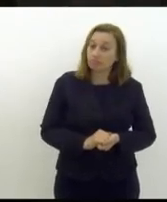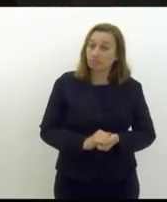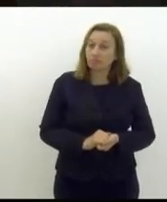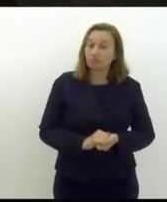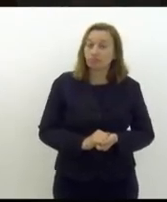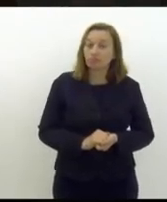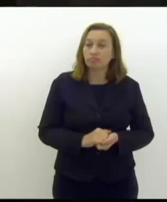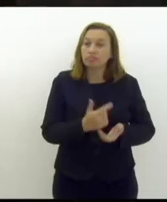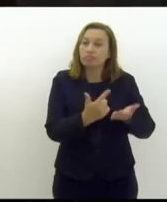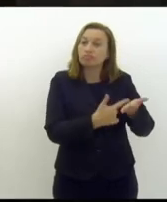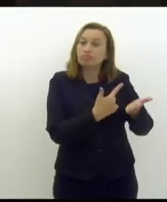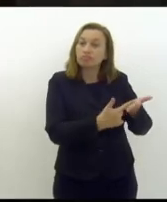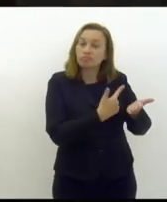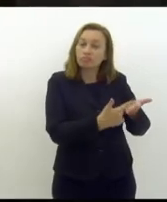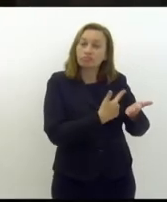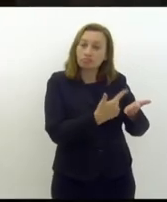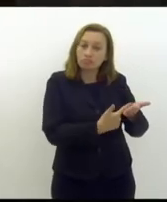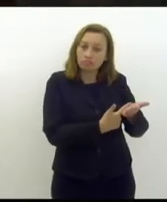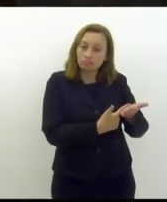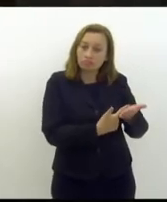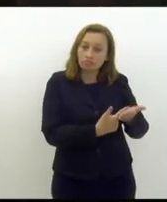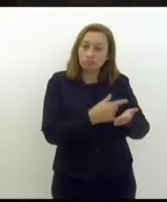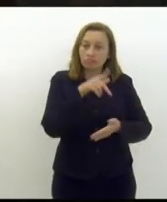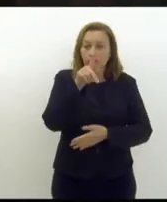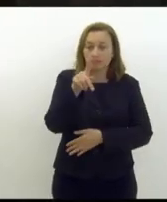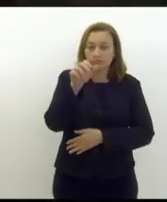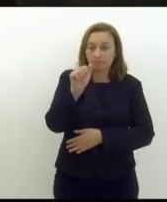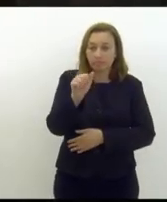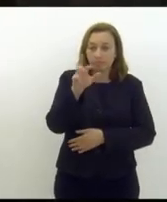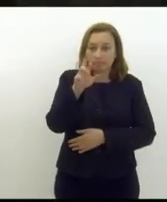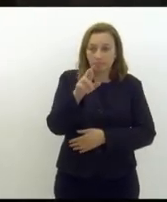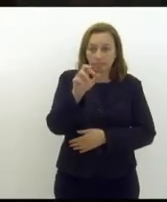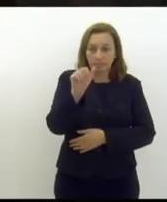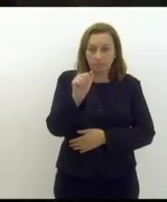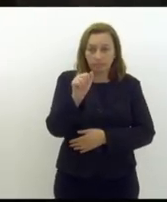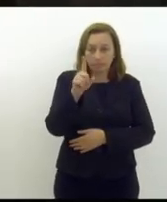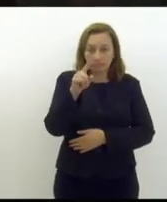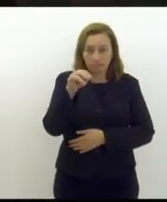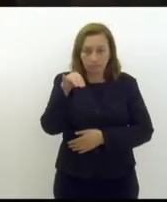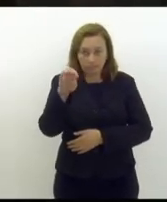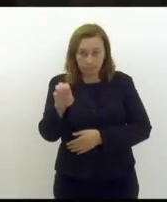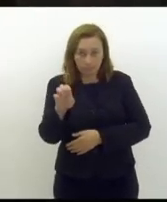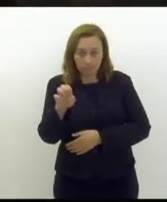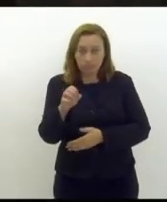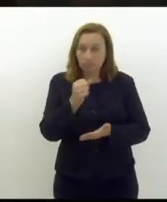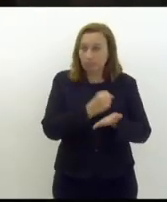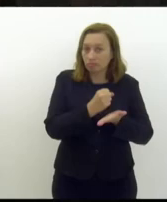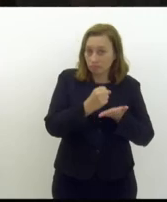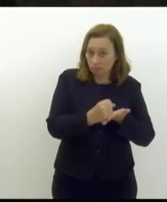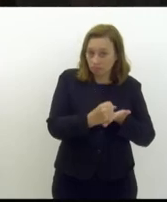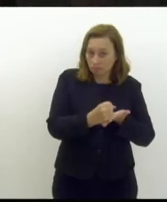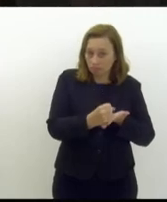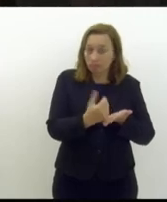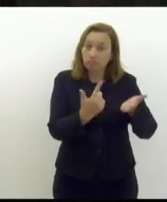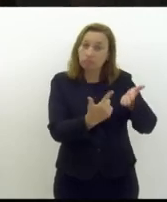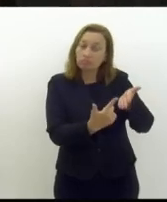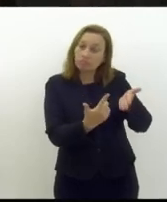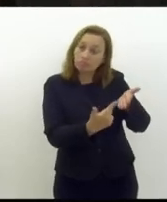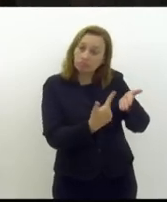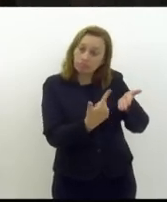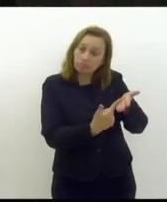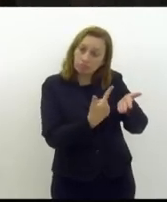a aquisição de livros paradidáticos ou seja um contrato de aquisição de livros